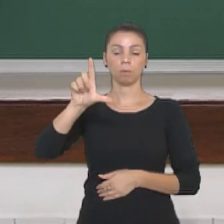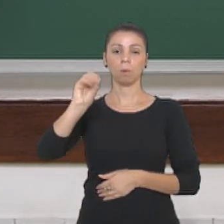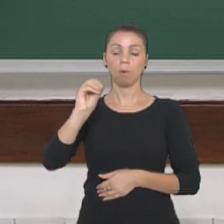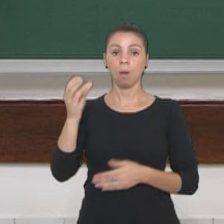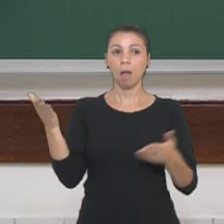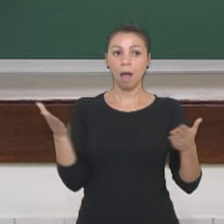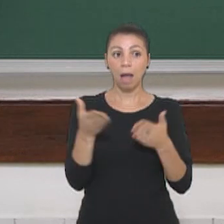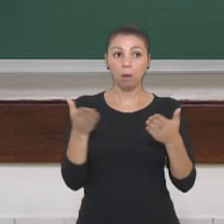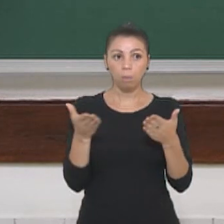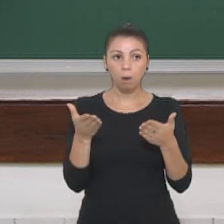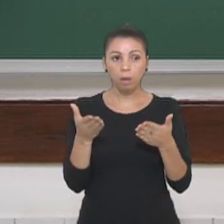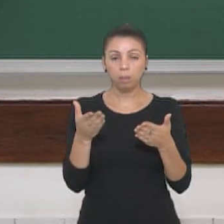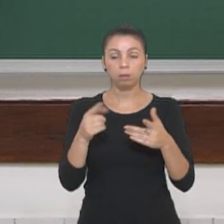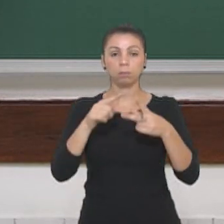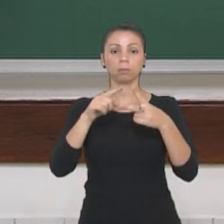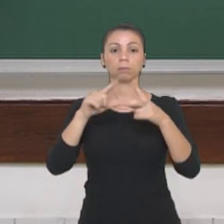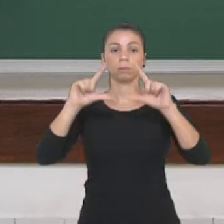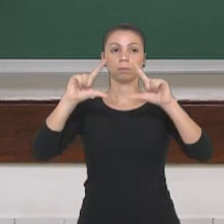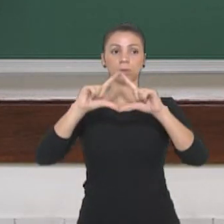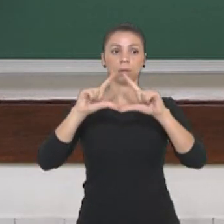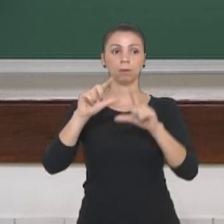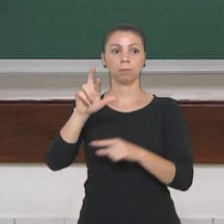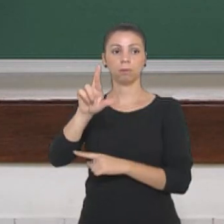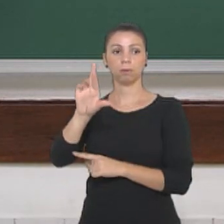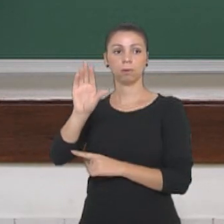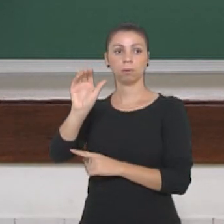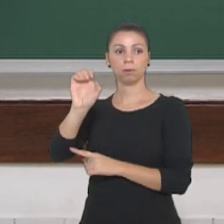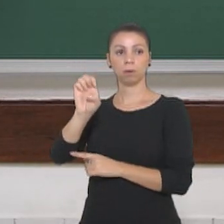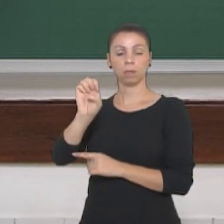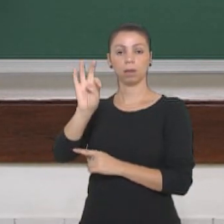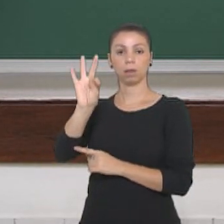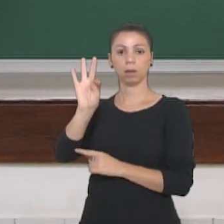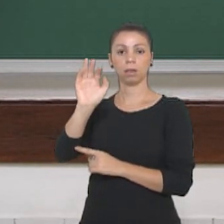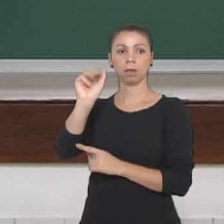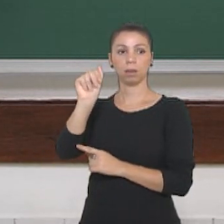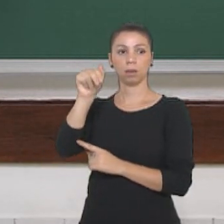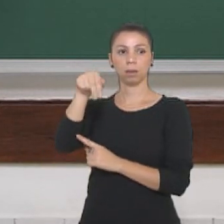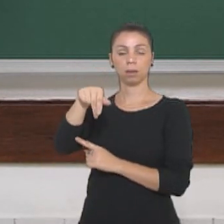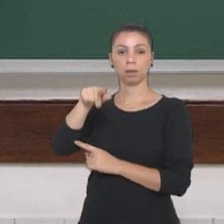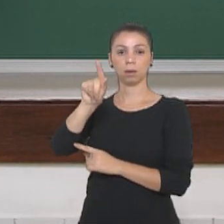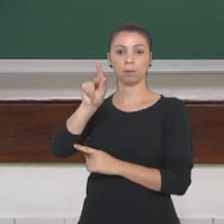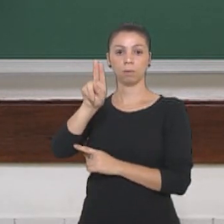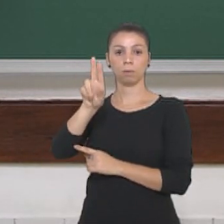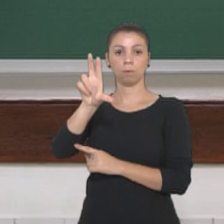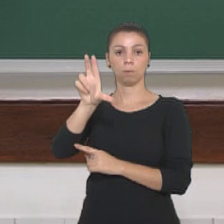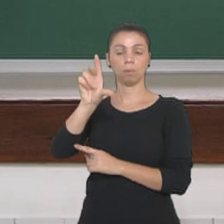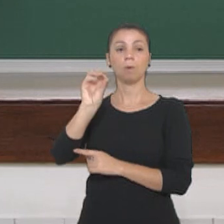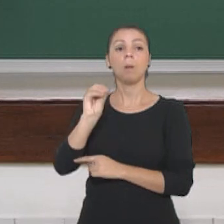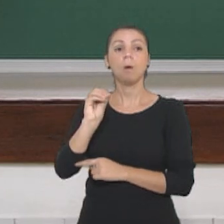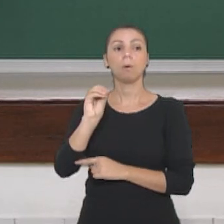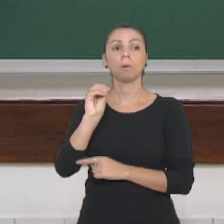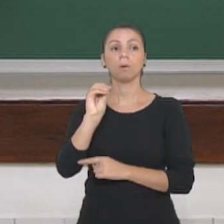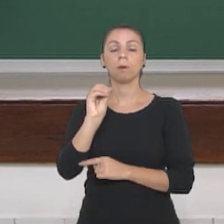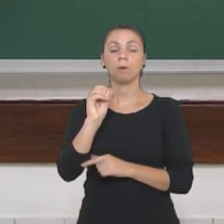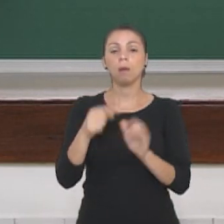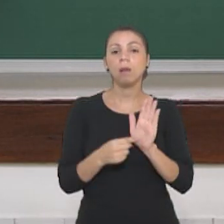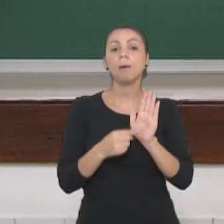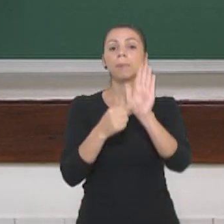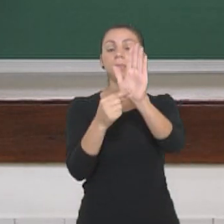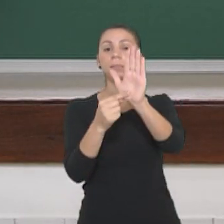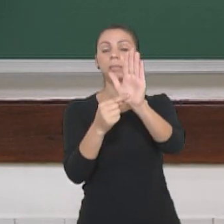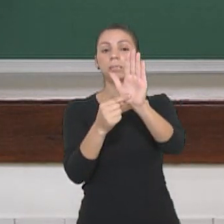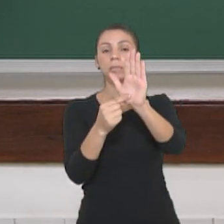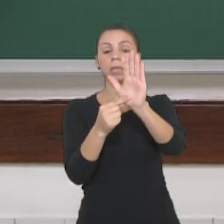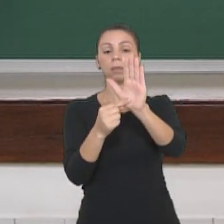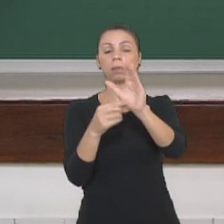retângulo. Qual que é a característica dele? O triângulo retângulo, ele apresenta em um dos seus ângulos internos